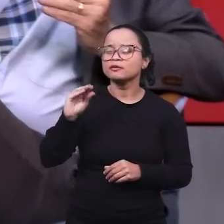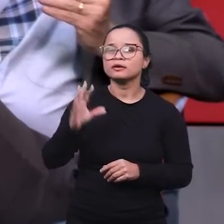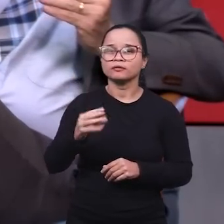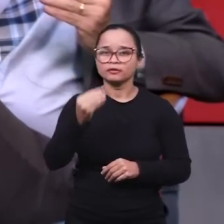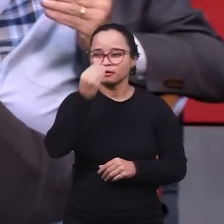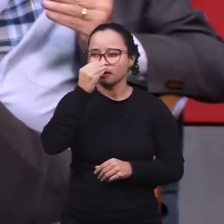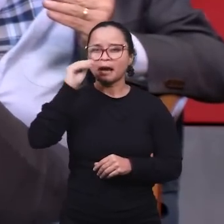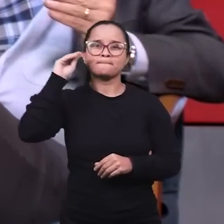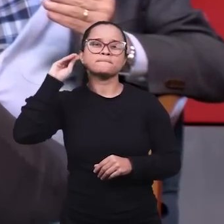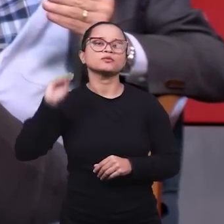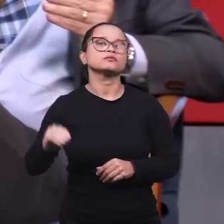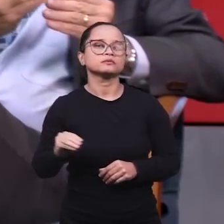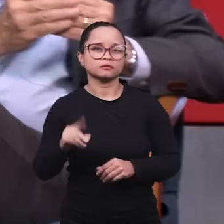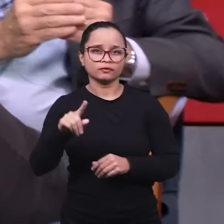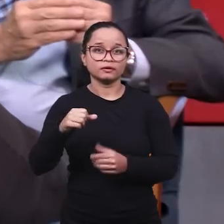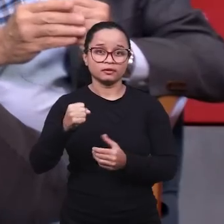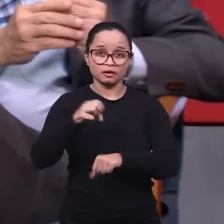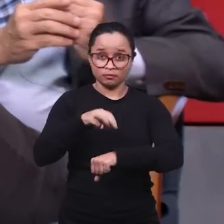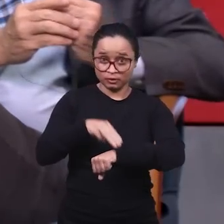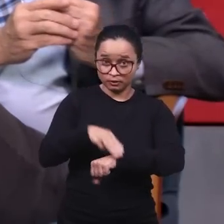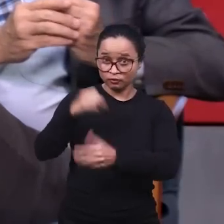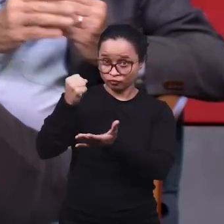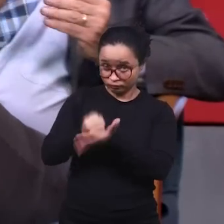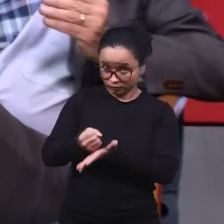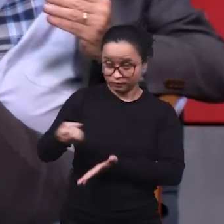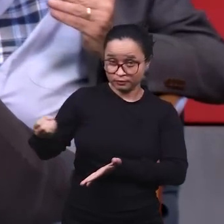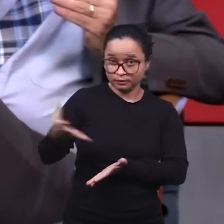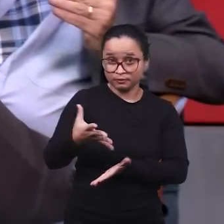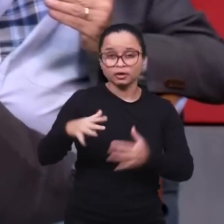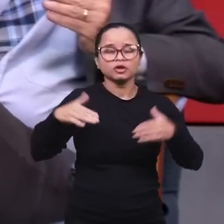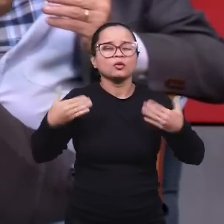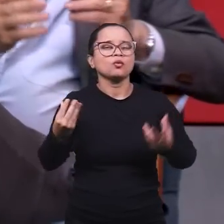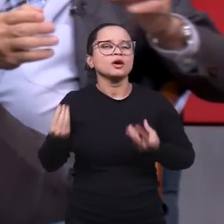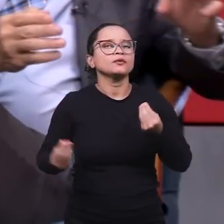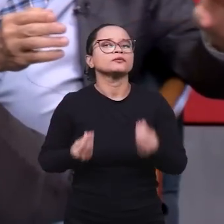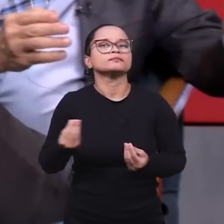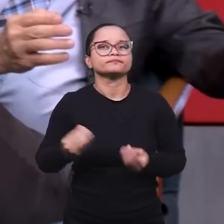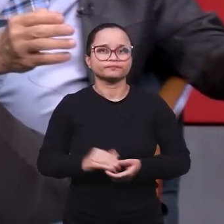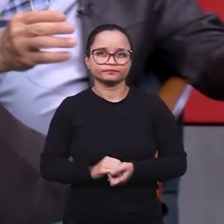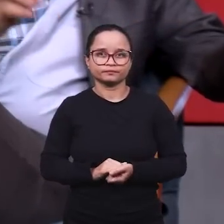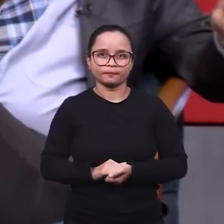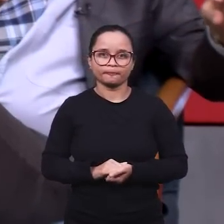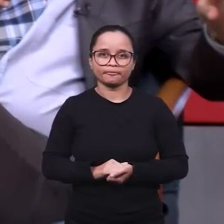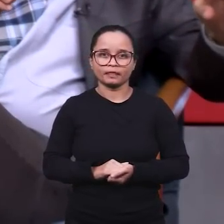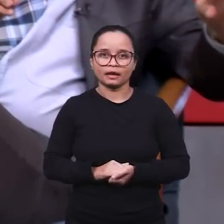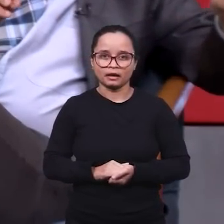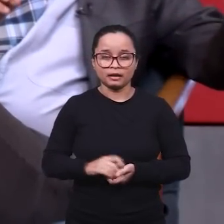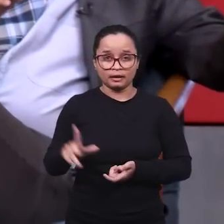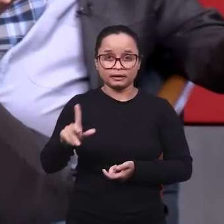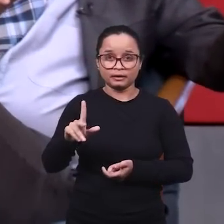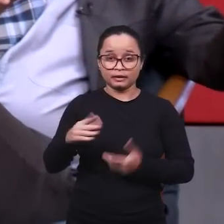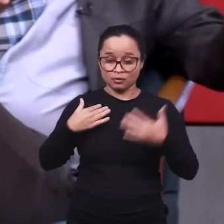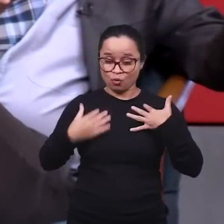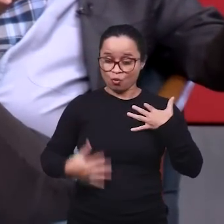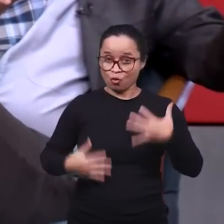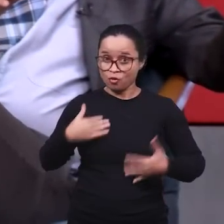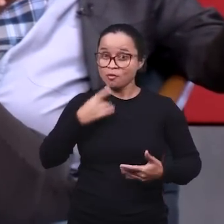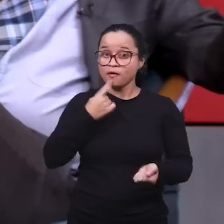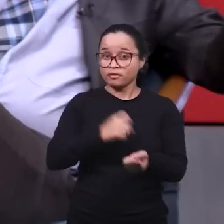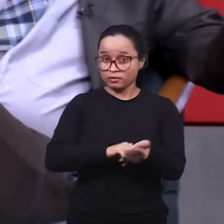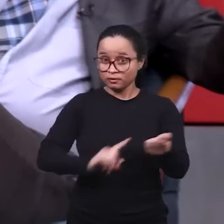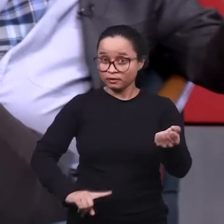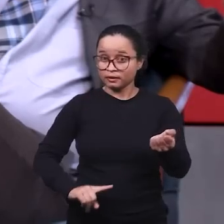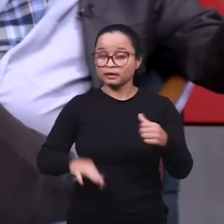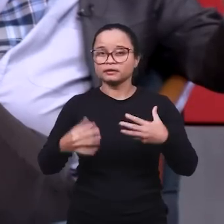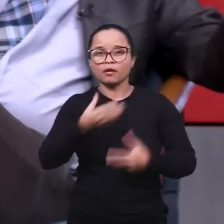Você é ministro de um novo pacto. Como é que é esse novo pacto? Corpo e sangue. Paulo